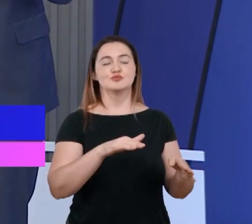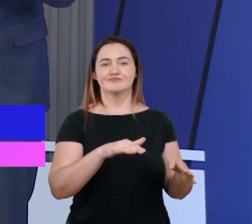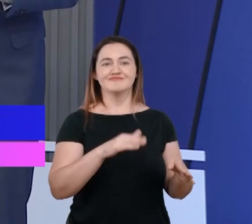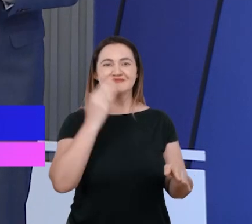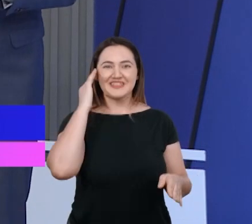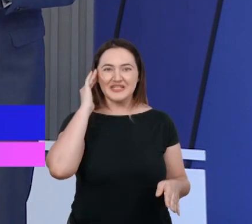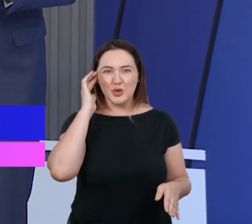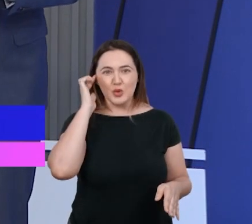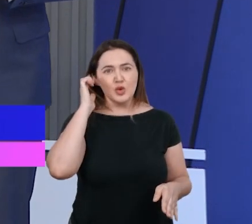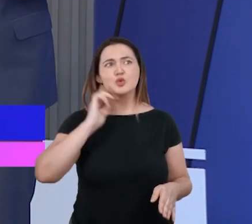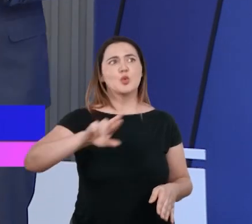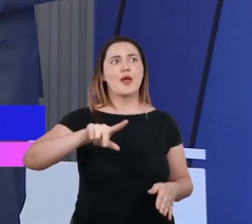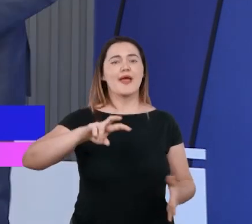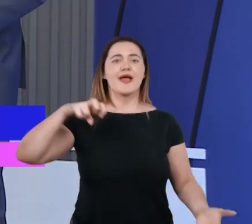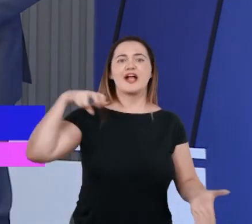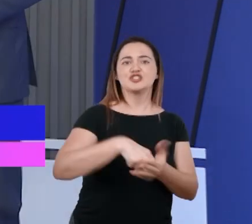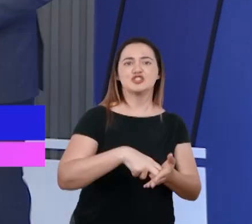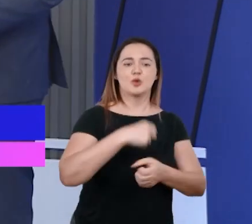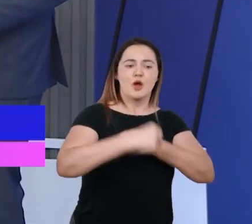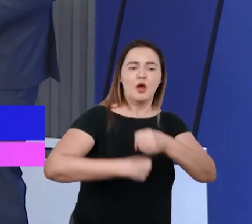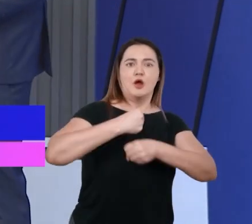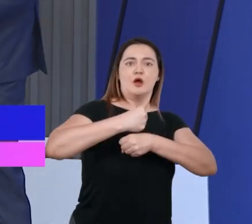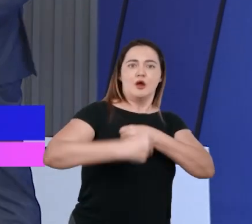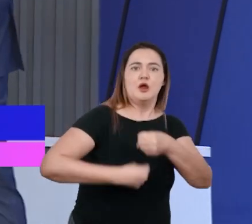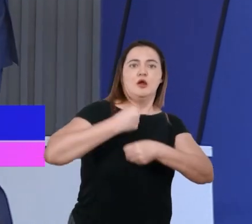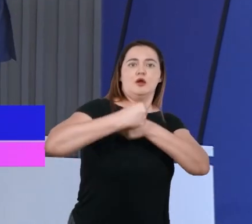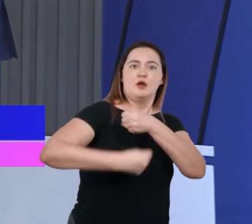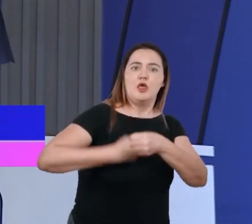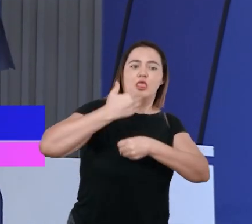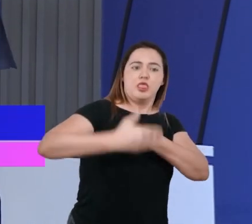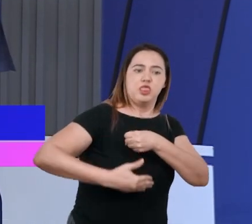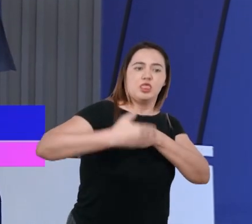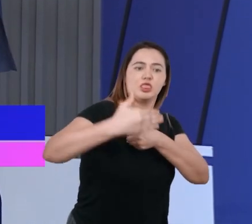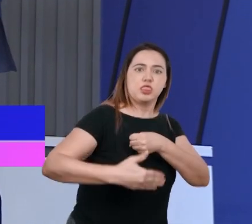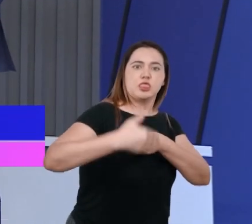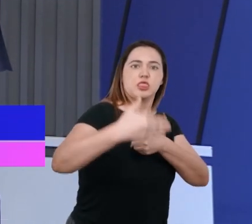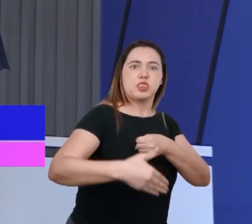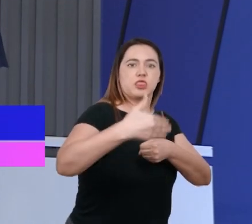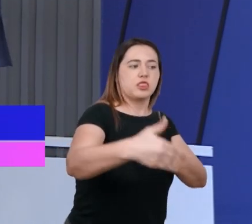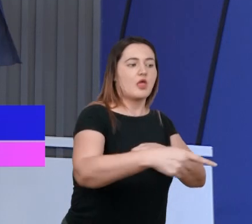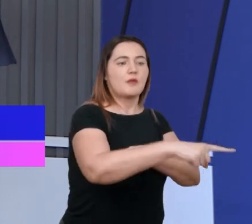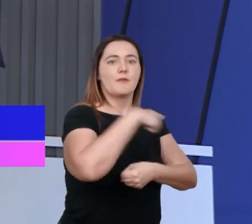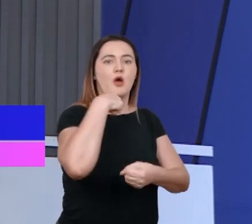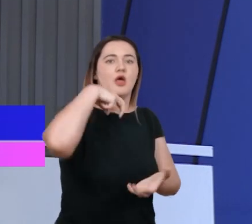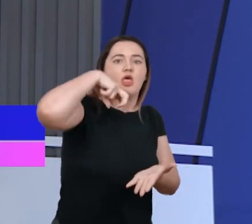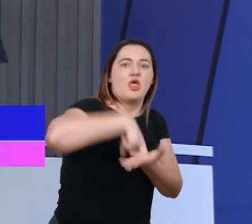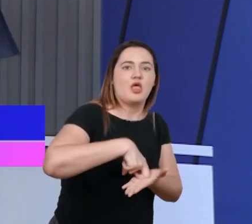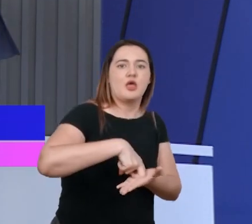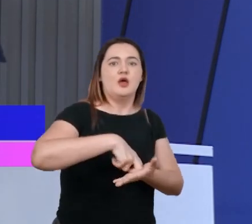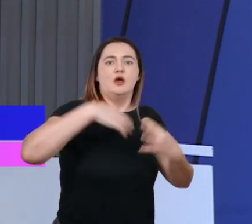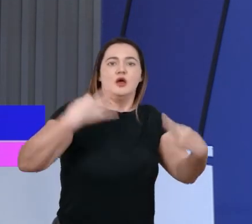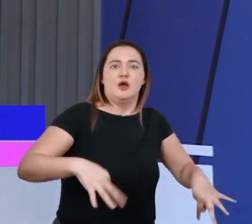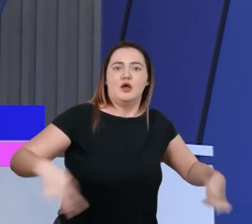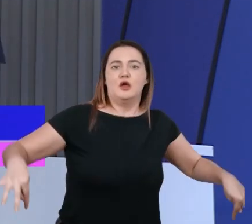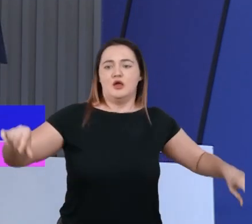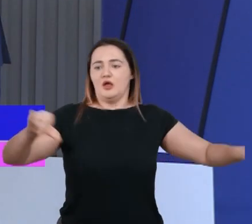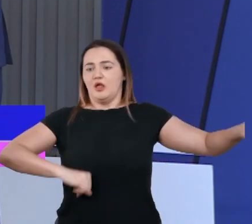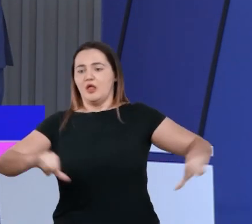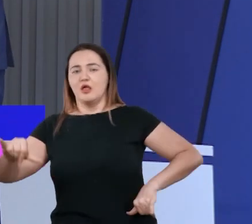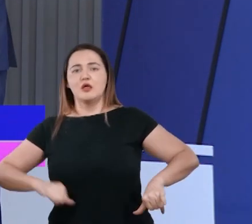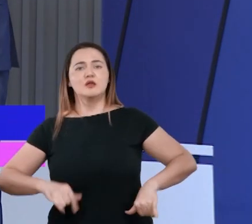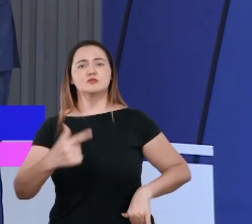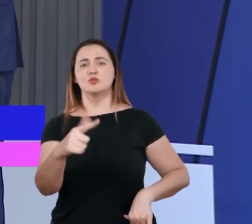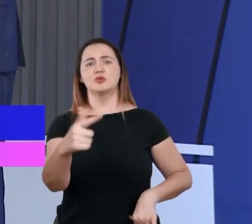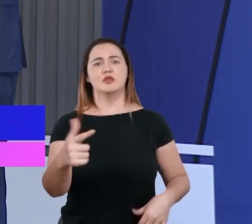consequências eternas. Agora, um eterno castigo significa estar castigando esta pessoa